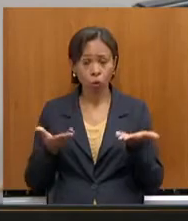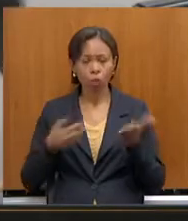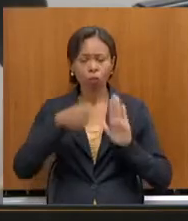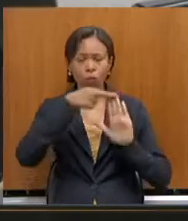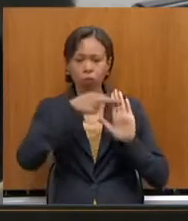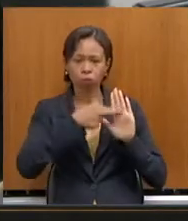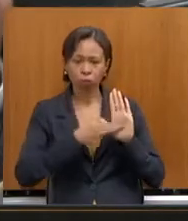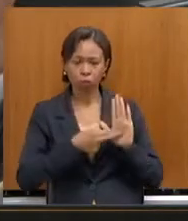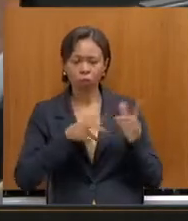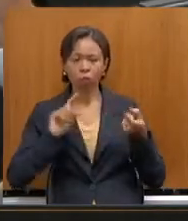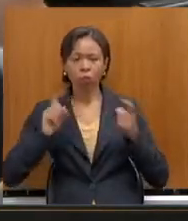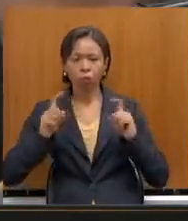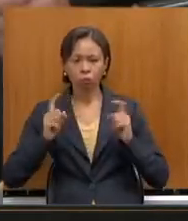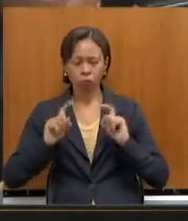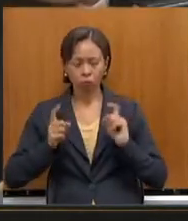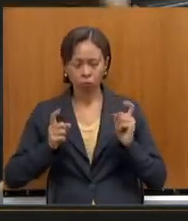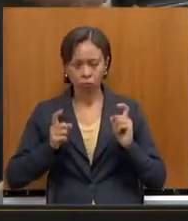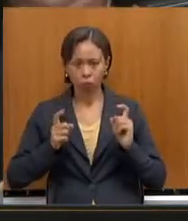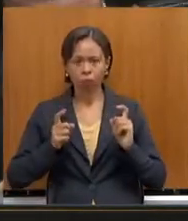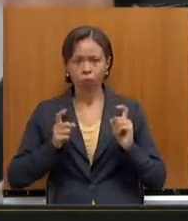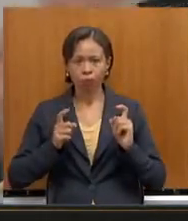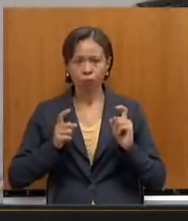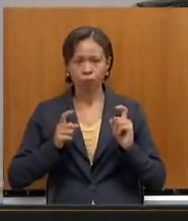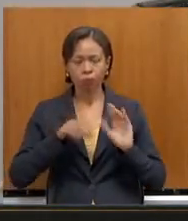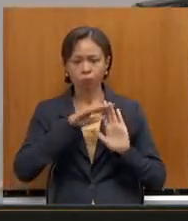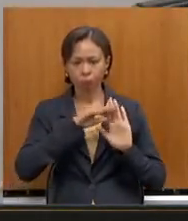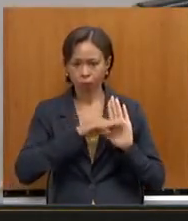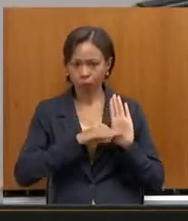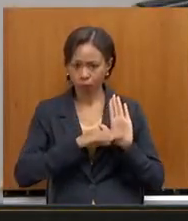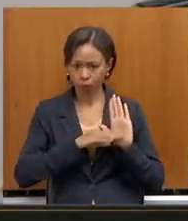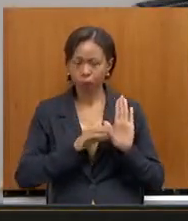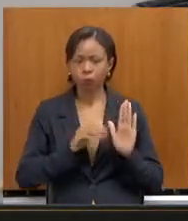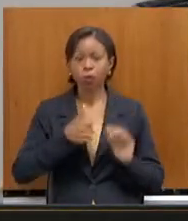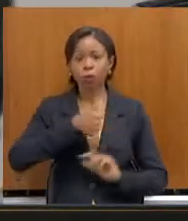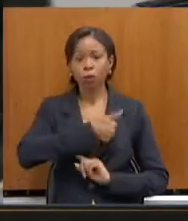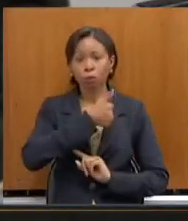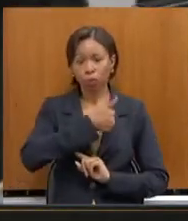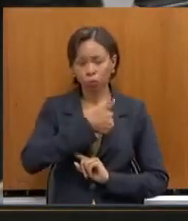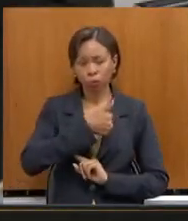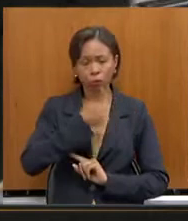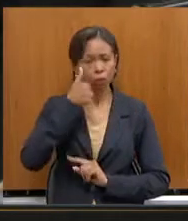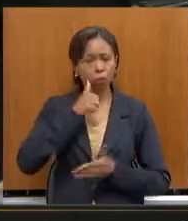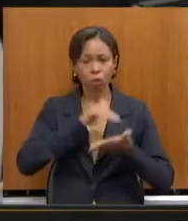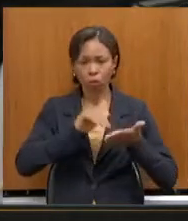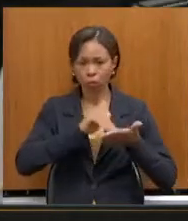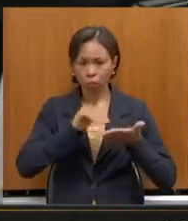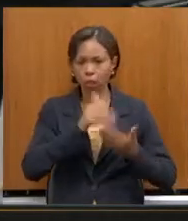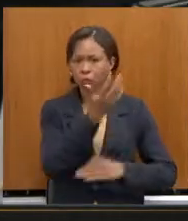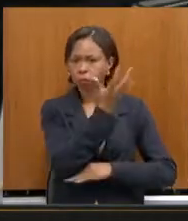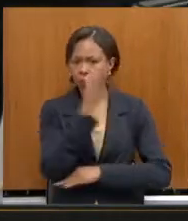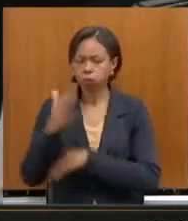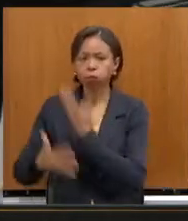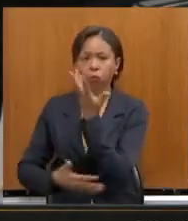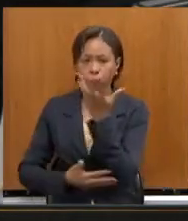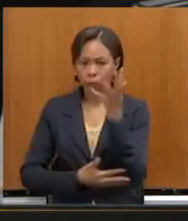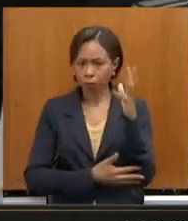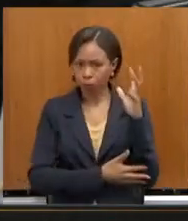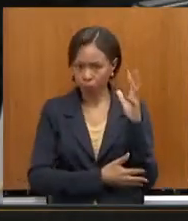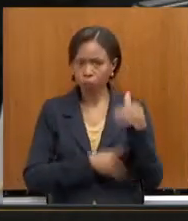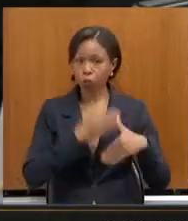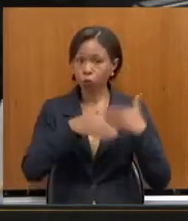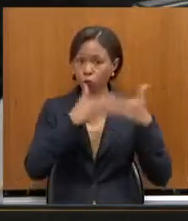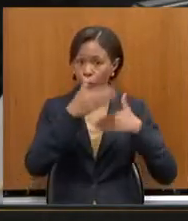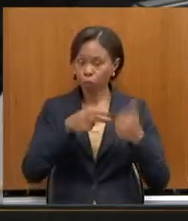obedecerão as seguintes normas e procedimentos o primeiro secretário de estado de Meio Ambiente e desenvolvimento sustentável